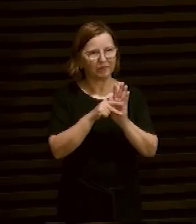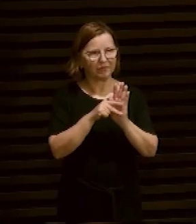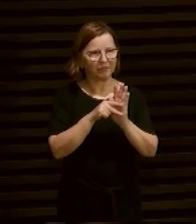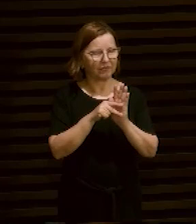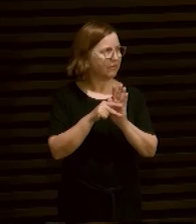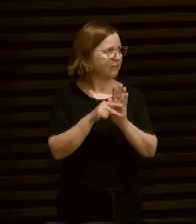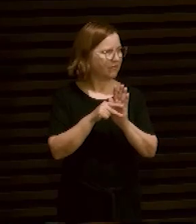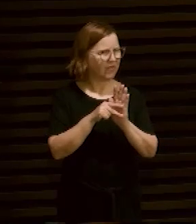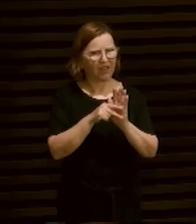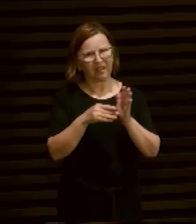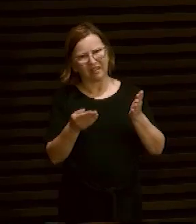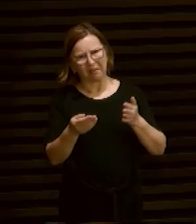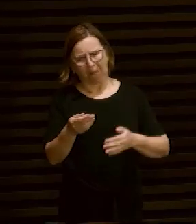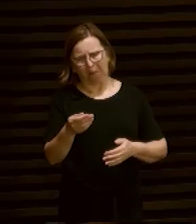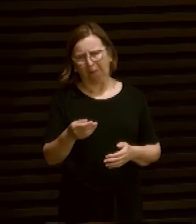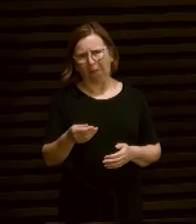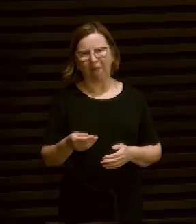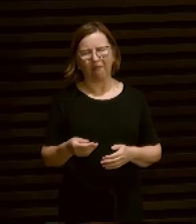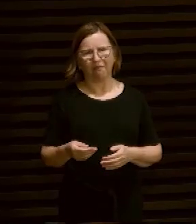É decepcionante a gente.